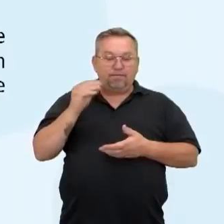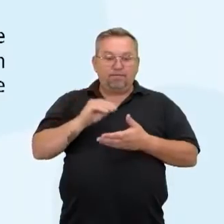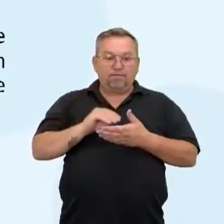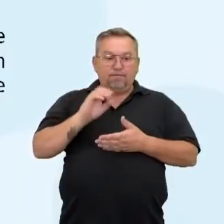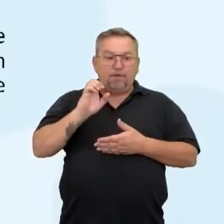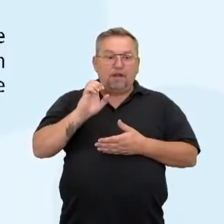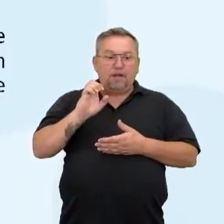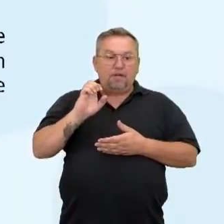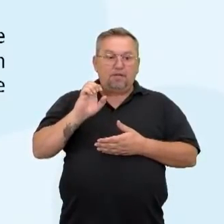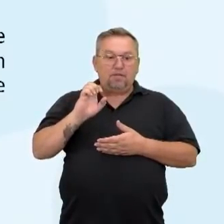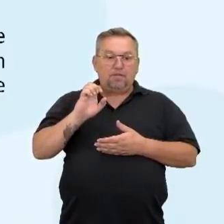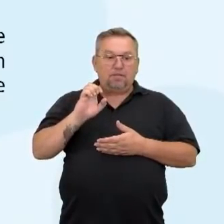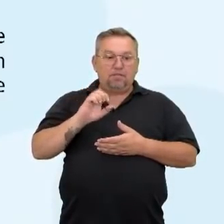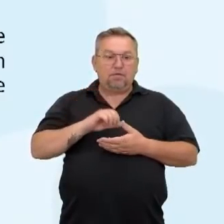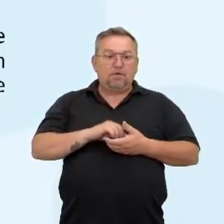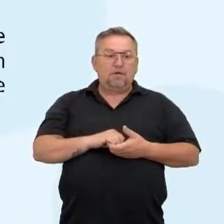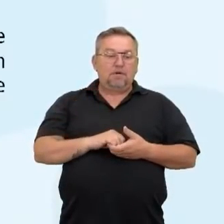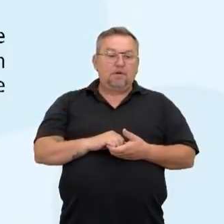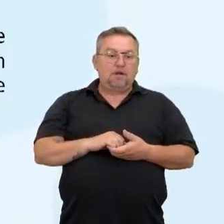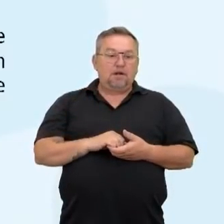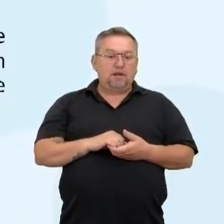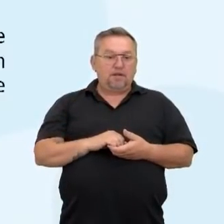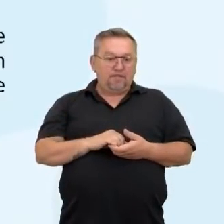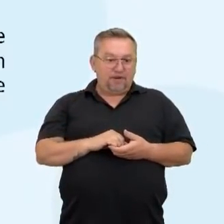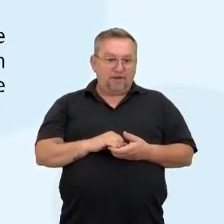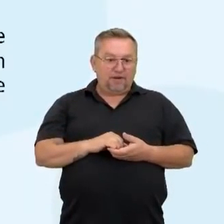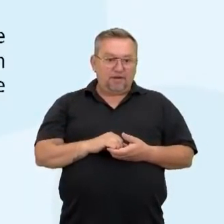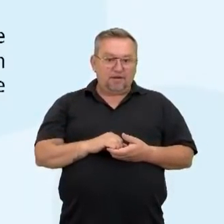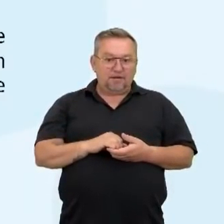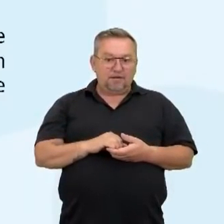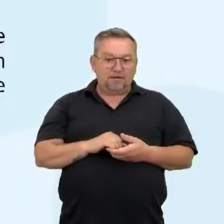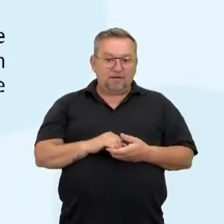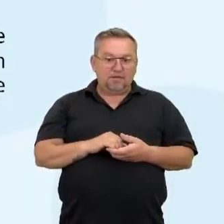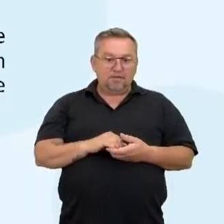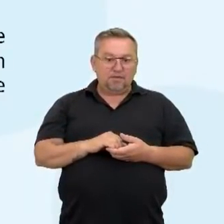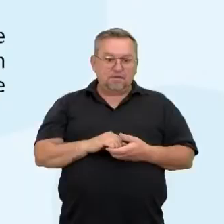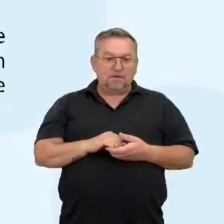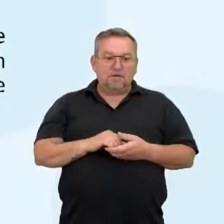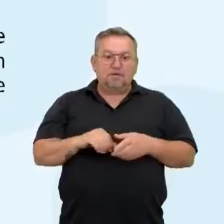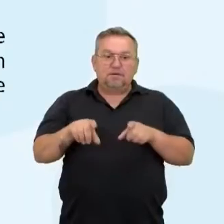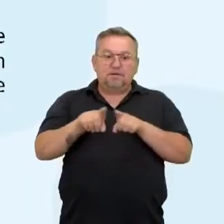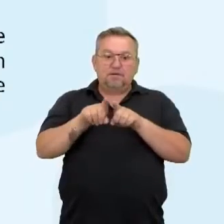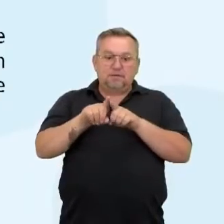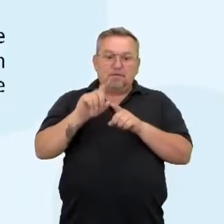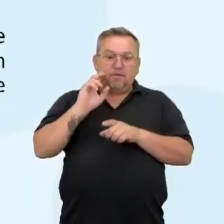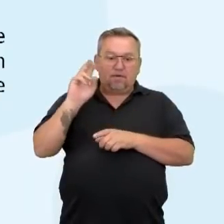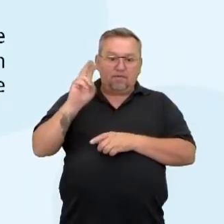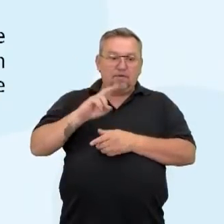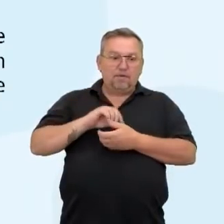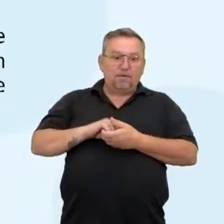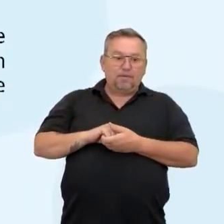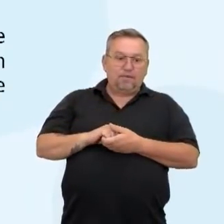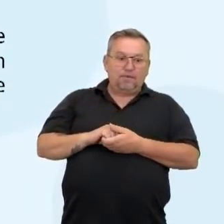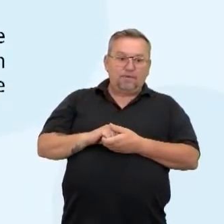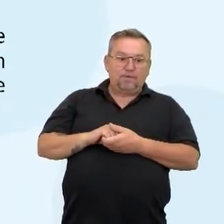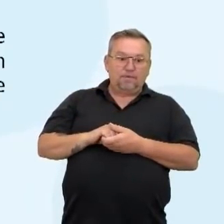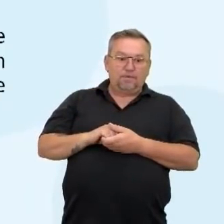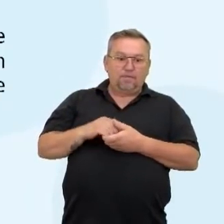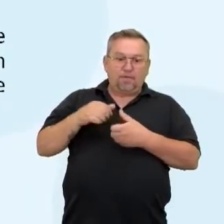só coloco o D, para ficar no passado. Então, chegamos lá. We stayed at a nice hotel. Stay é